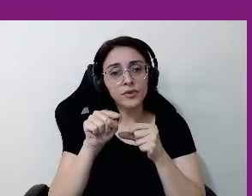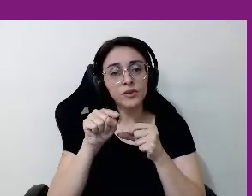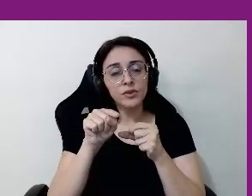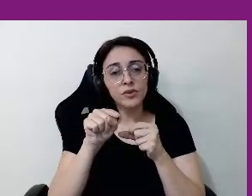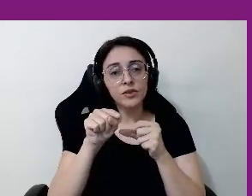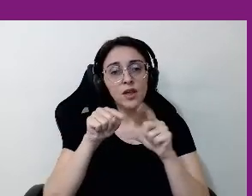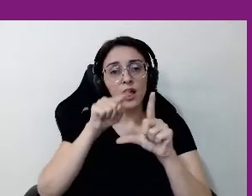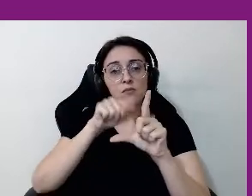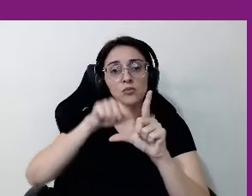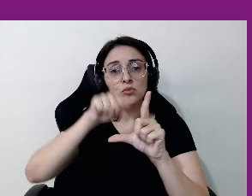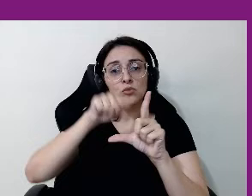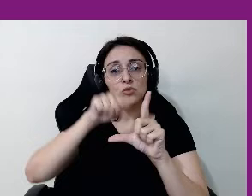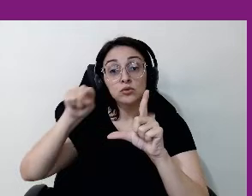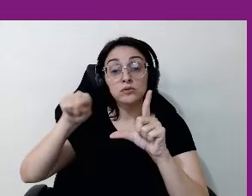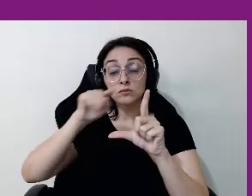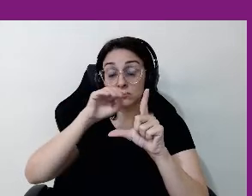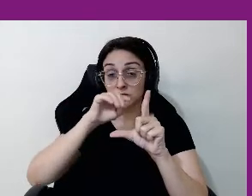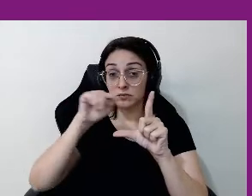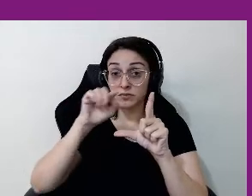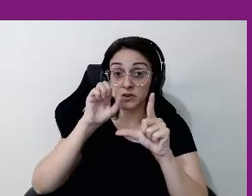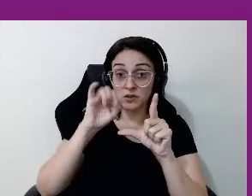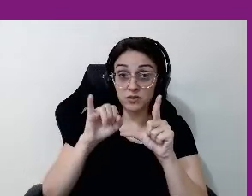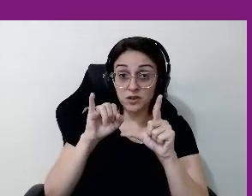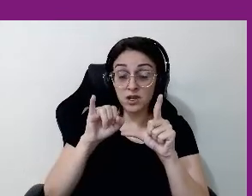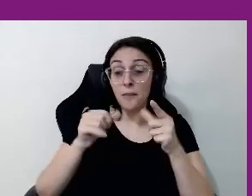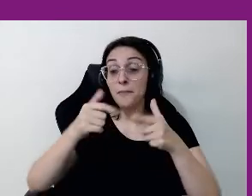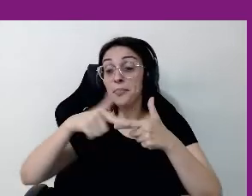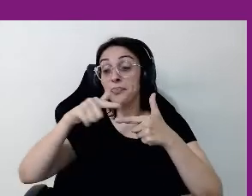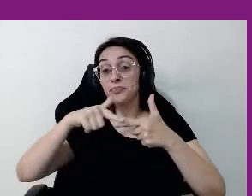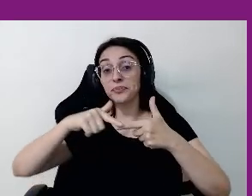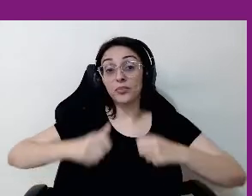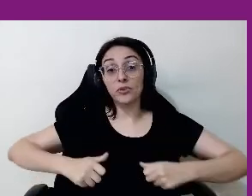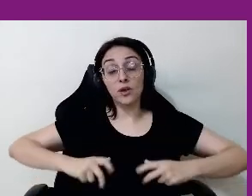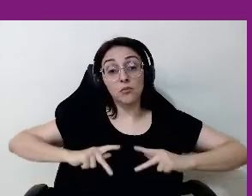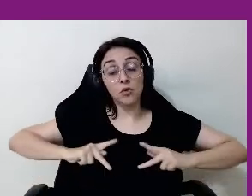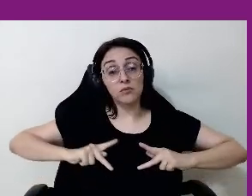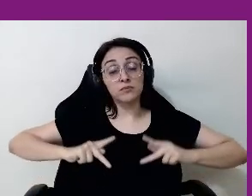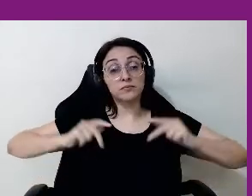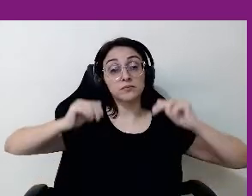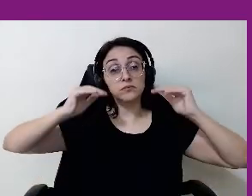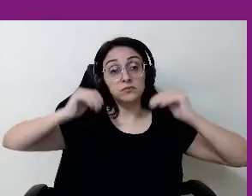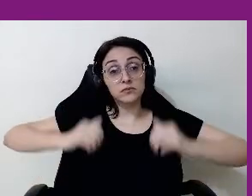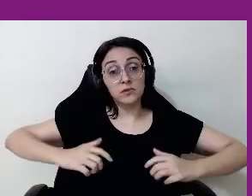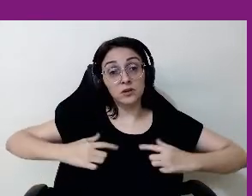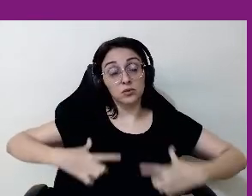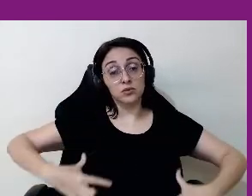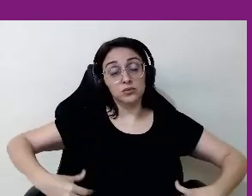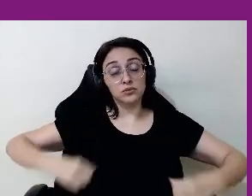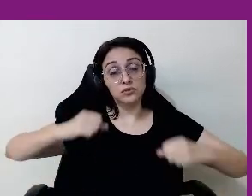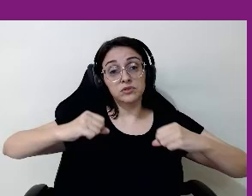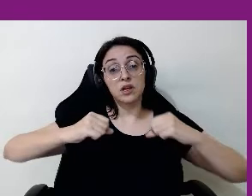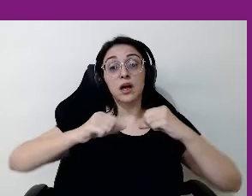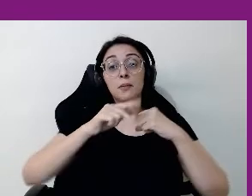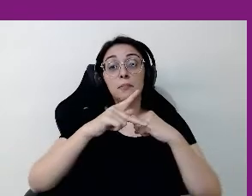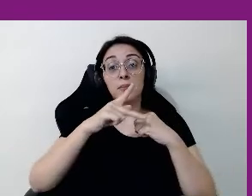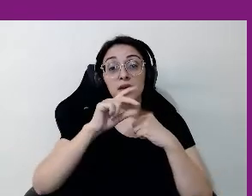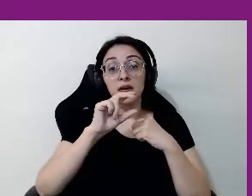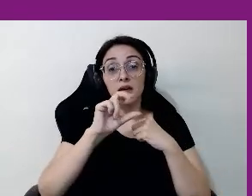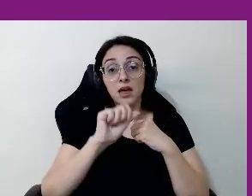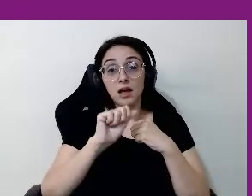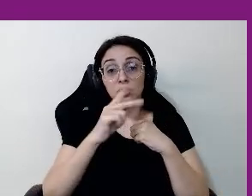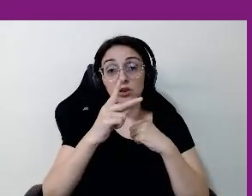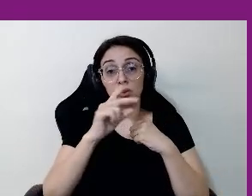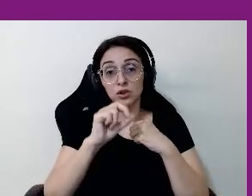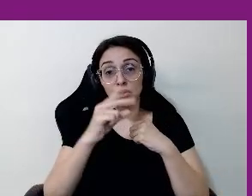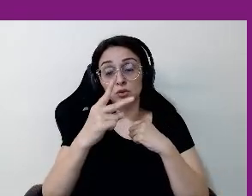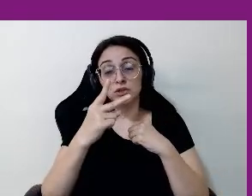monitores de Ville, porque se você estiver lesando o pulmão, nunca você mantém a PO2 e FO2 alta. Se ele ficar lesado,